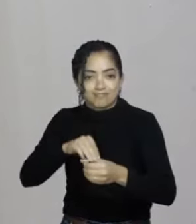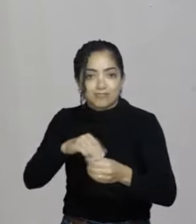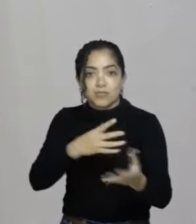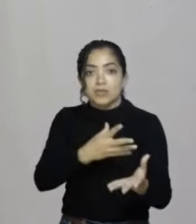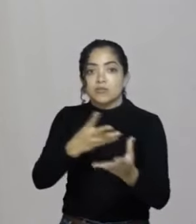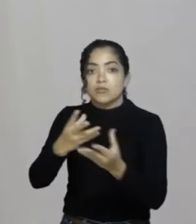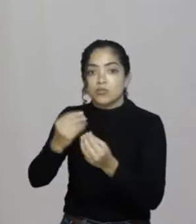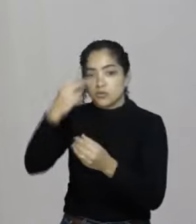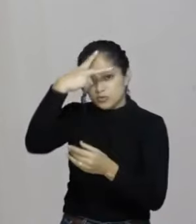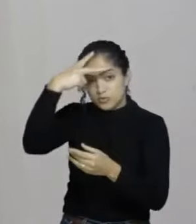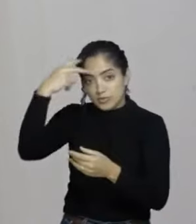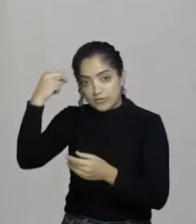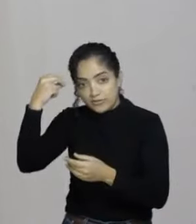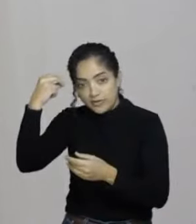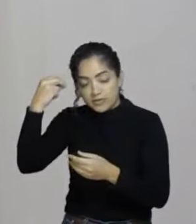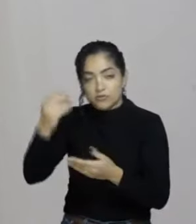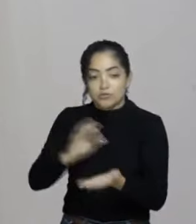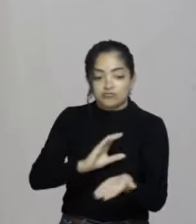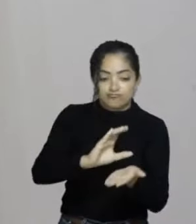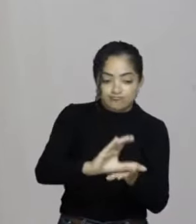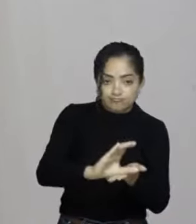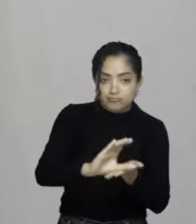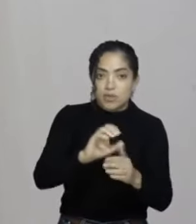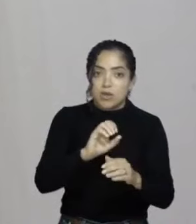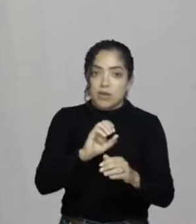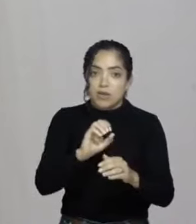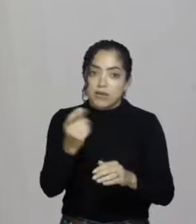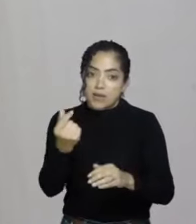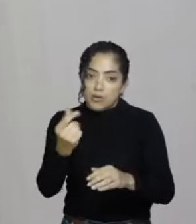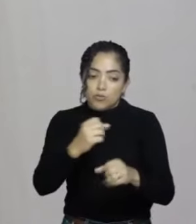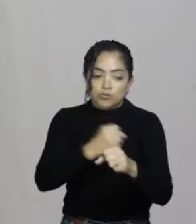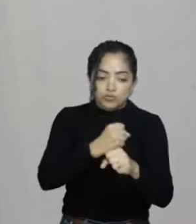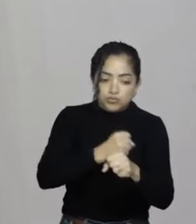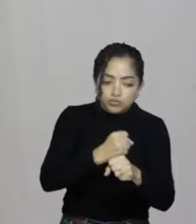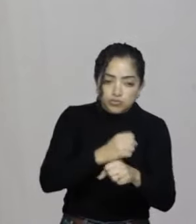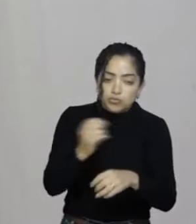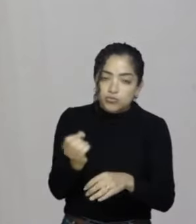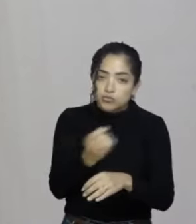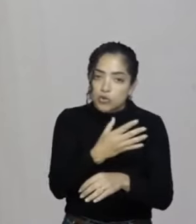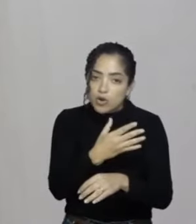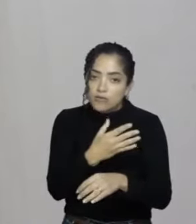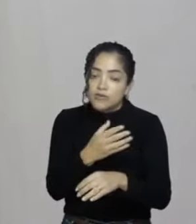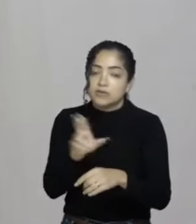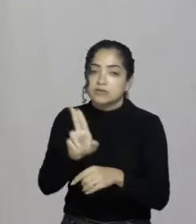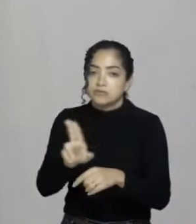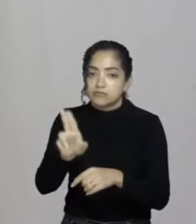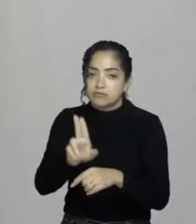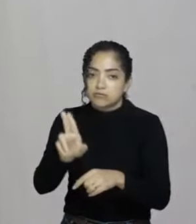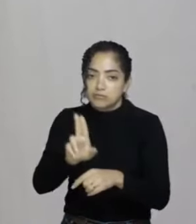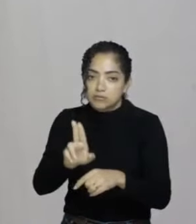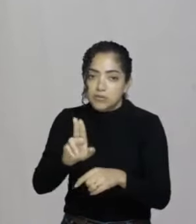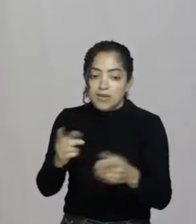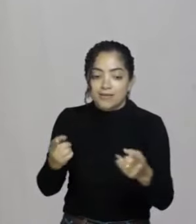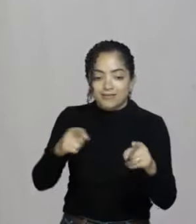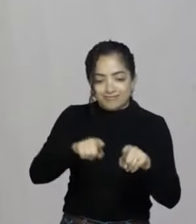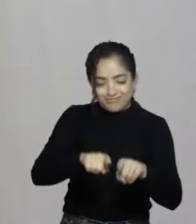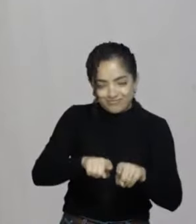prefeitos queriam investir recursos para construir novas escolas se utilizando dessa parceria